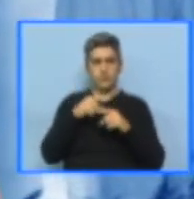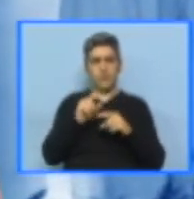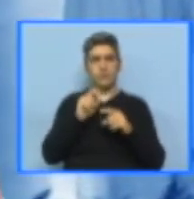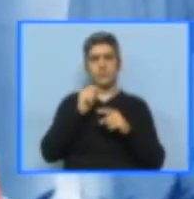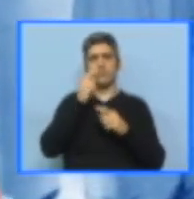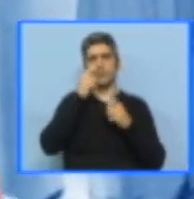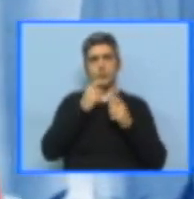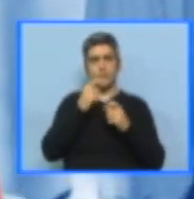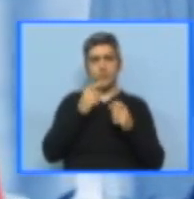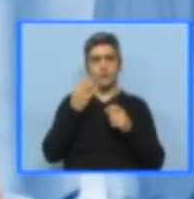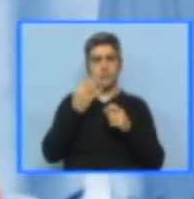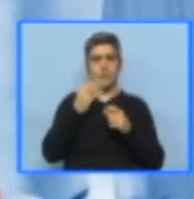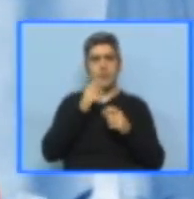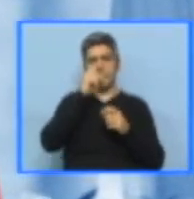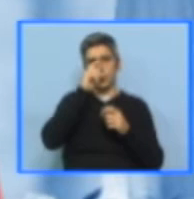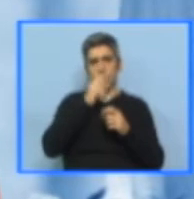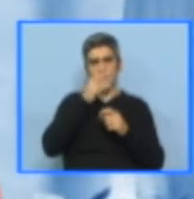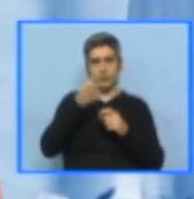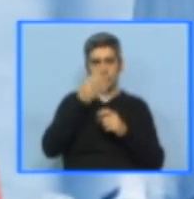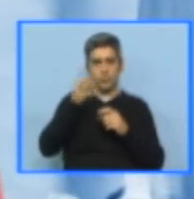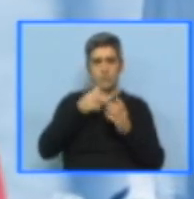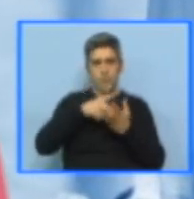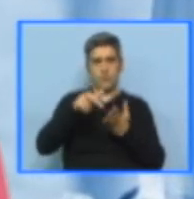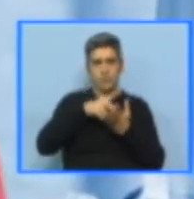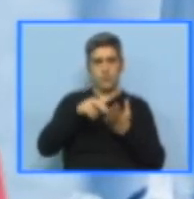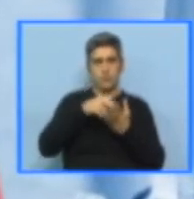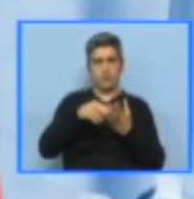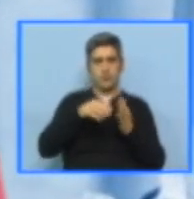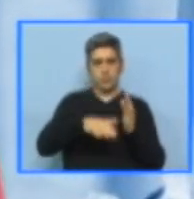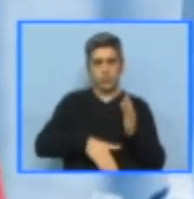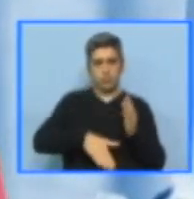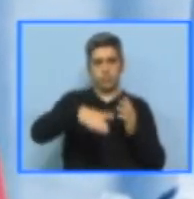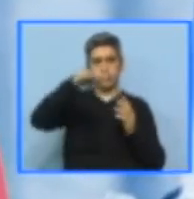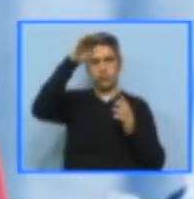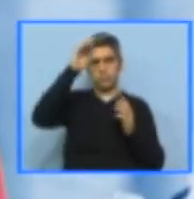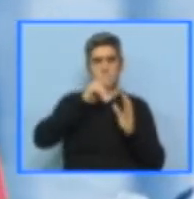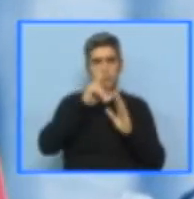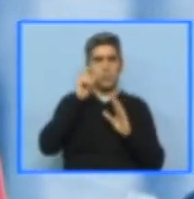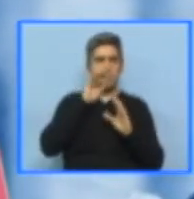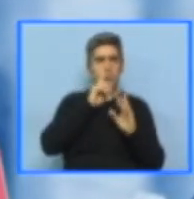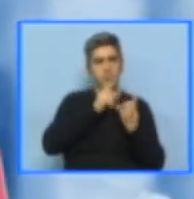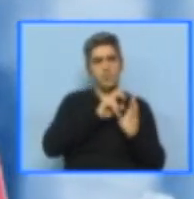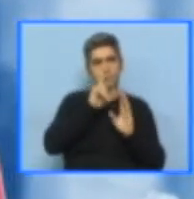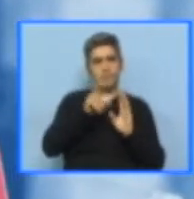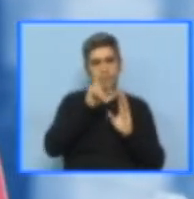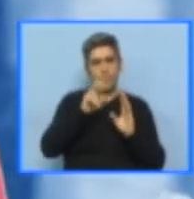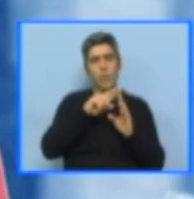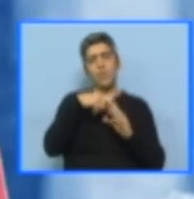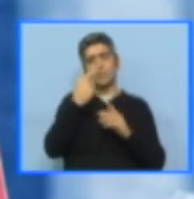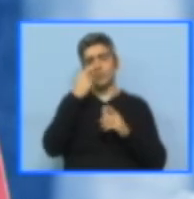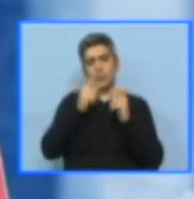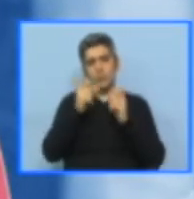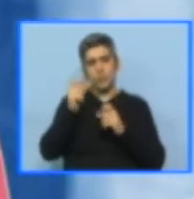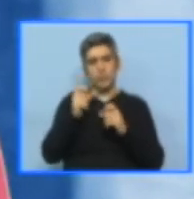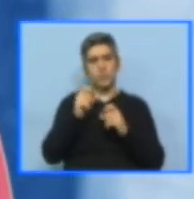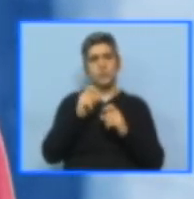desde pessoas que estão habituadas a ir a Fátima a pé desde quase pequenas, a ver os pais, não é? E temos outras pessoas